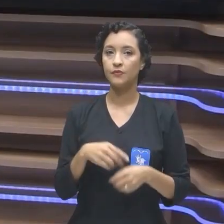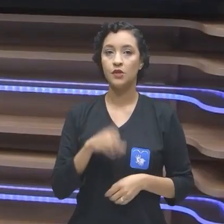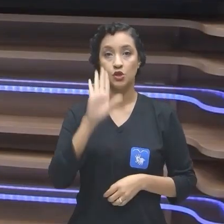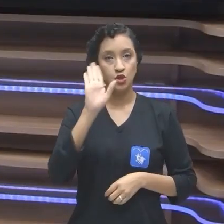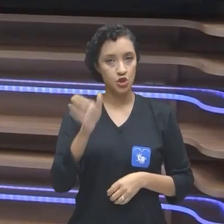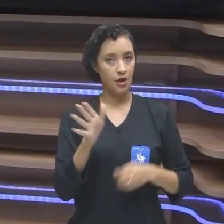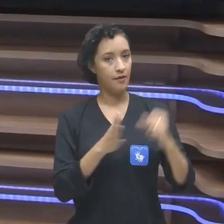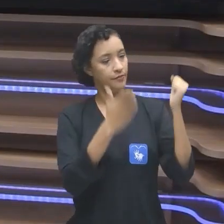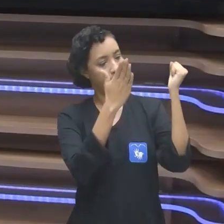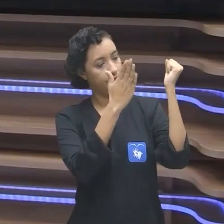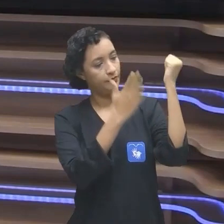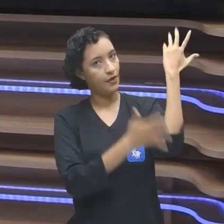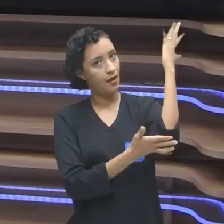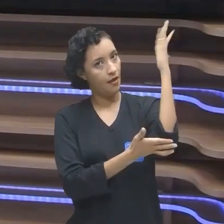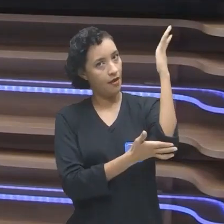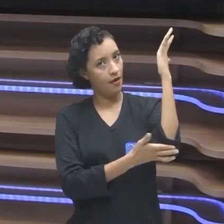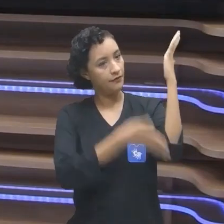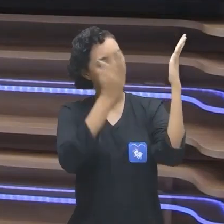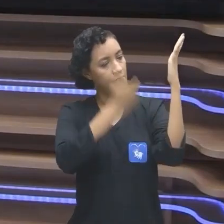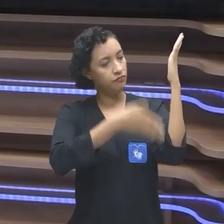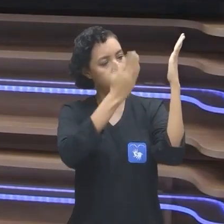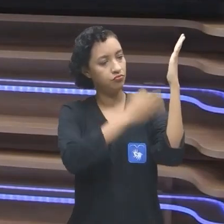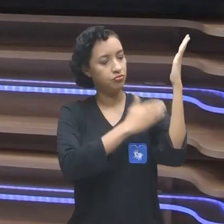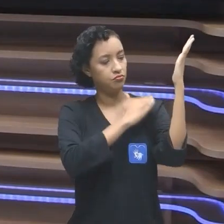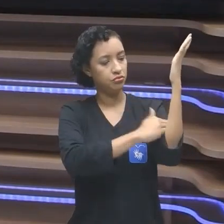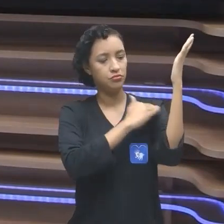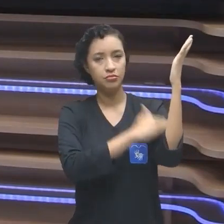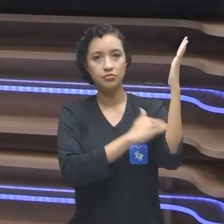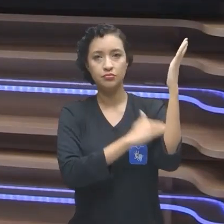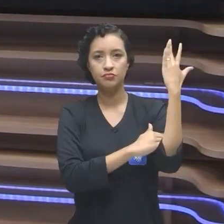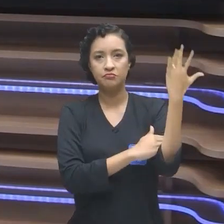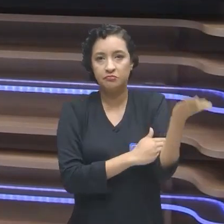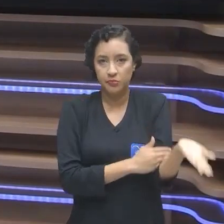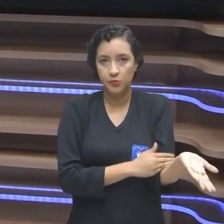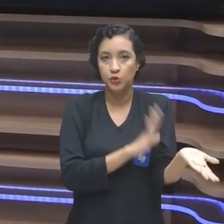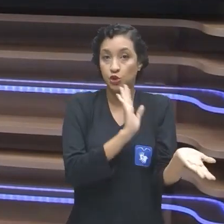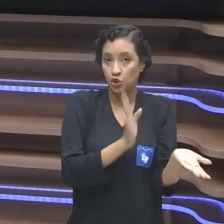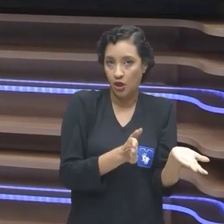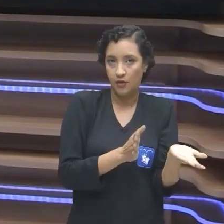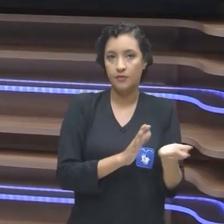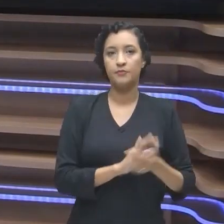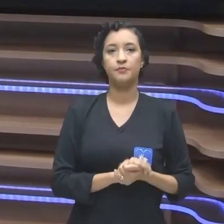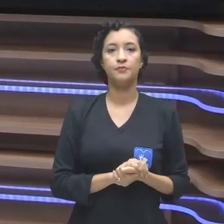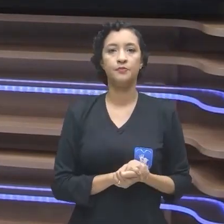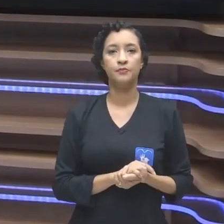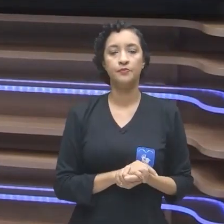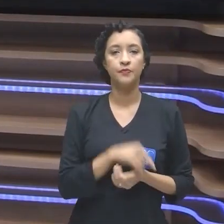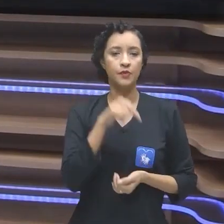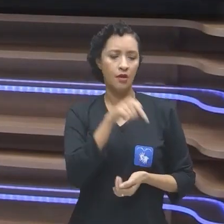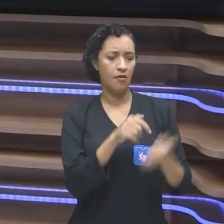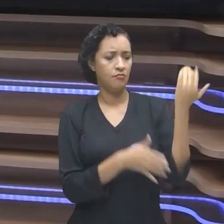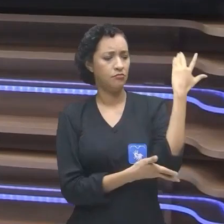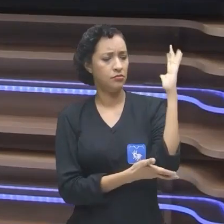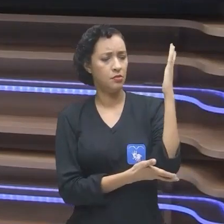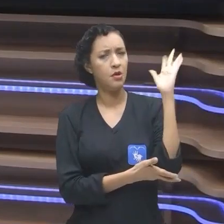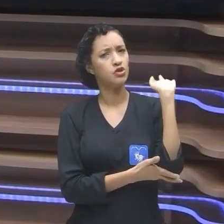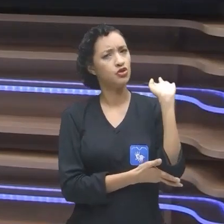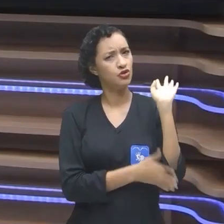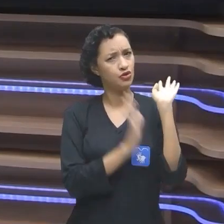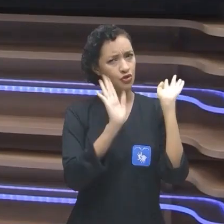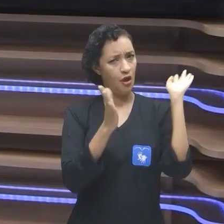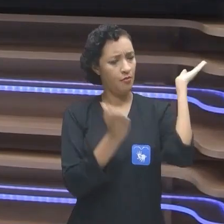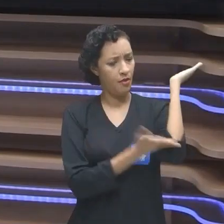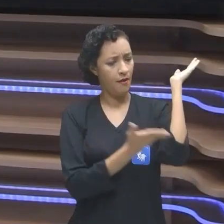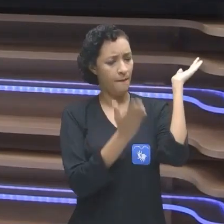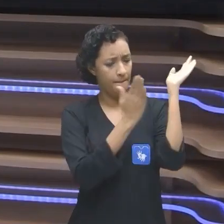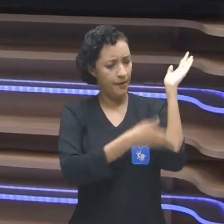madeira de lá da floresta, da mata, né? E essa madeira, por exemplo, eu levo para a indústria e lá